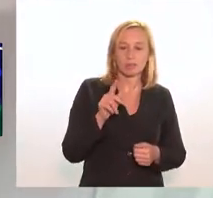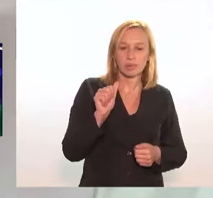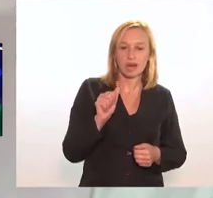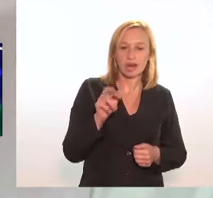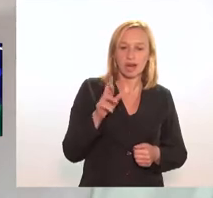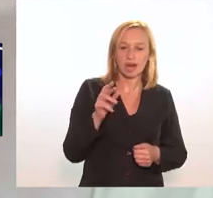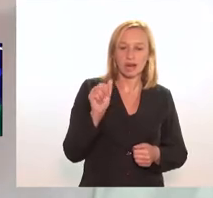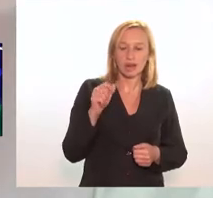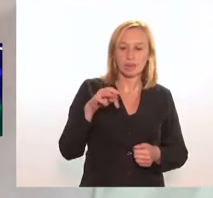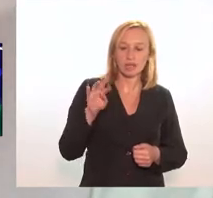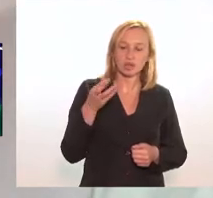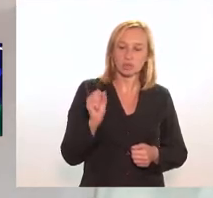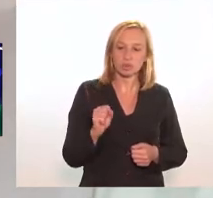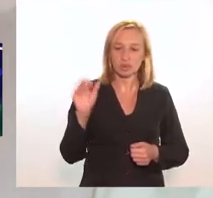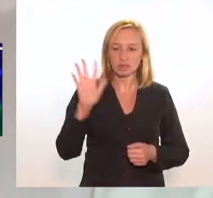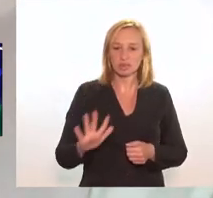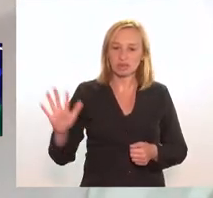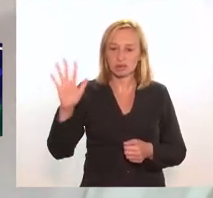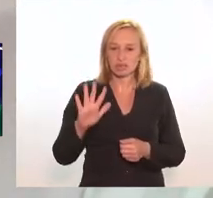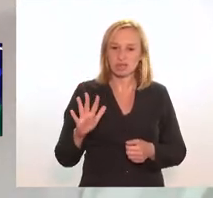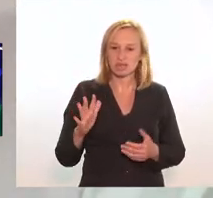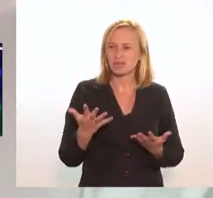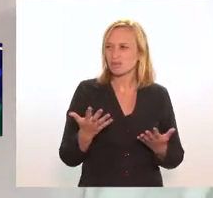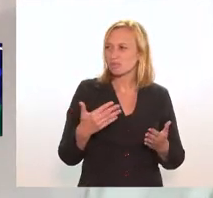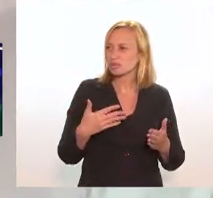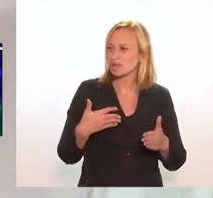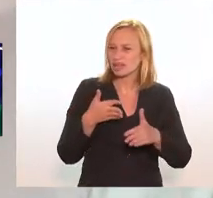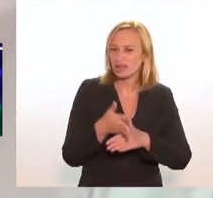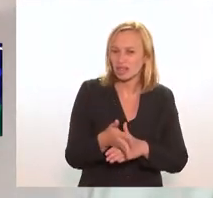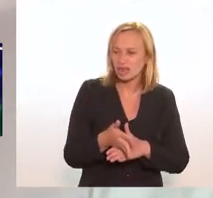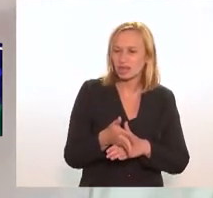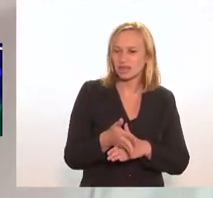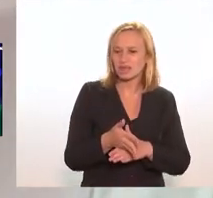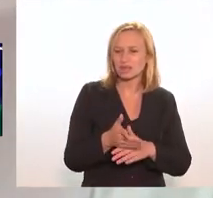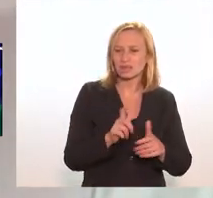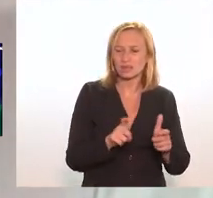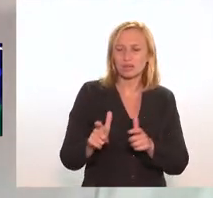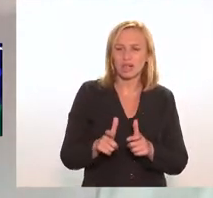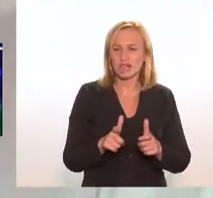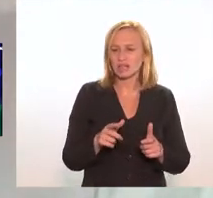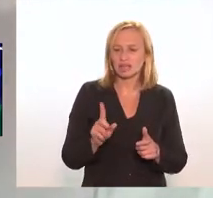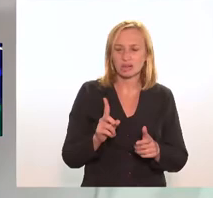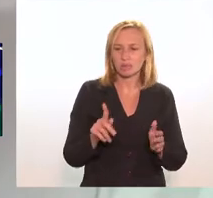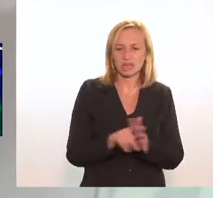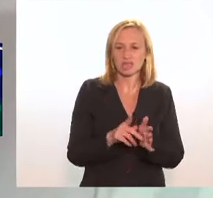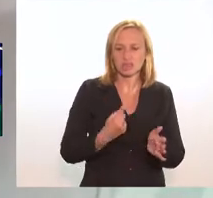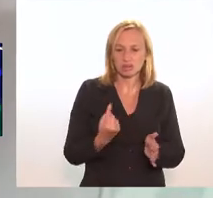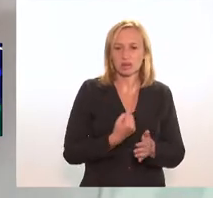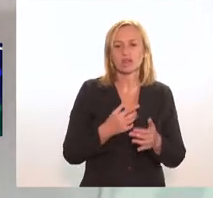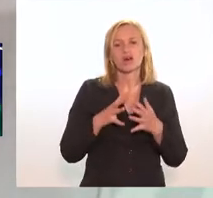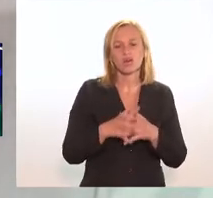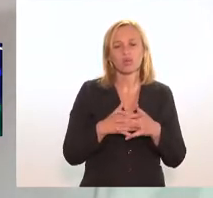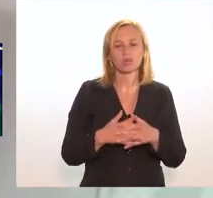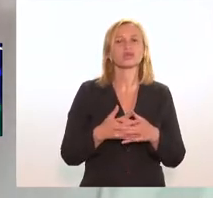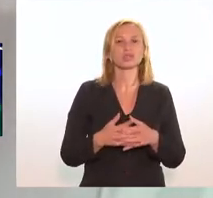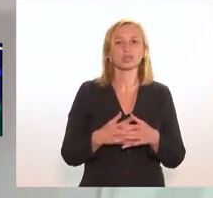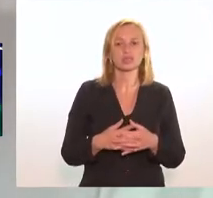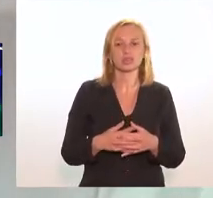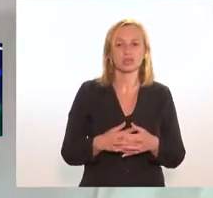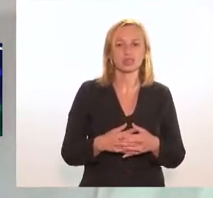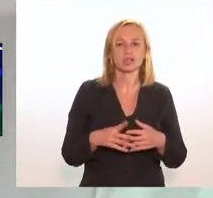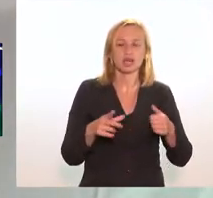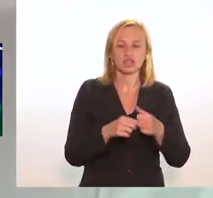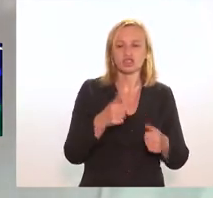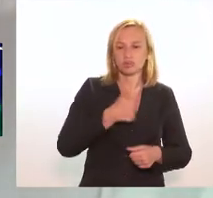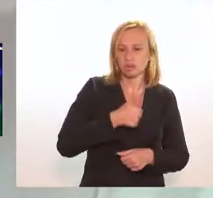né? E a gente está invadindo competência. Né? Para mim, é claro, existe um conflito e prevalece o artigo